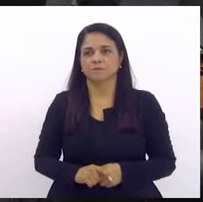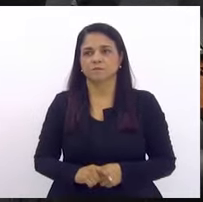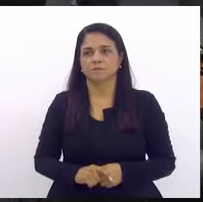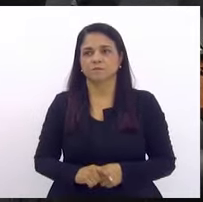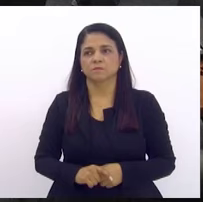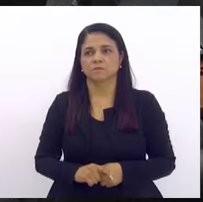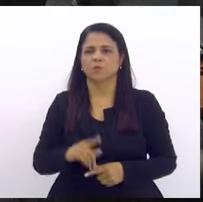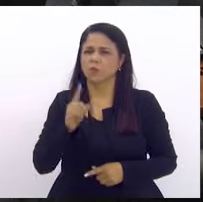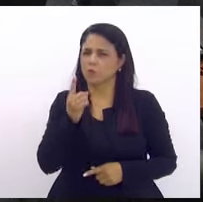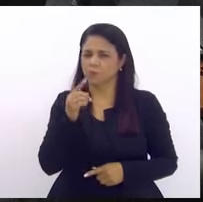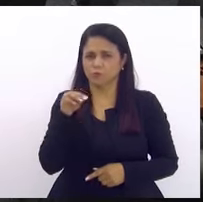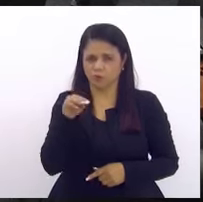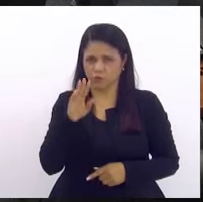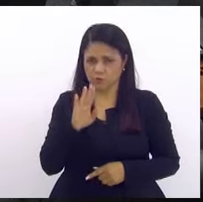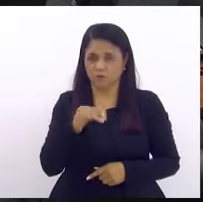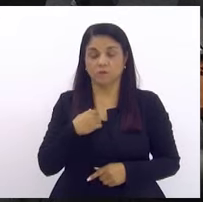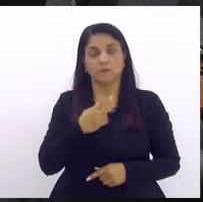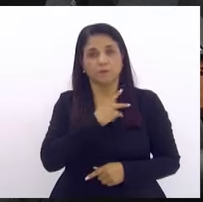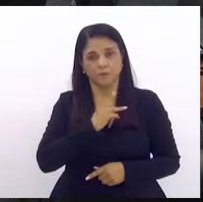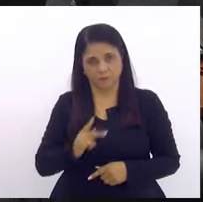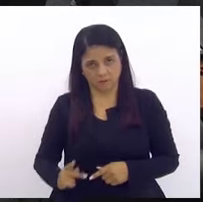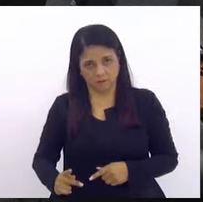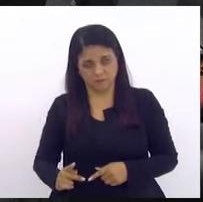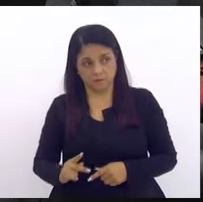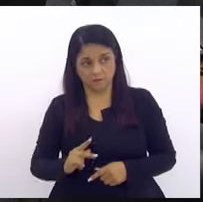Só um minutinho. Presidente.